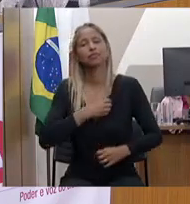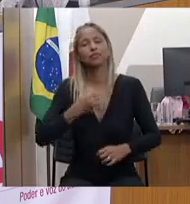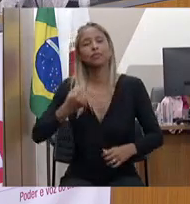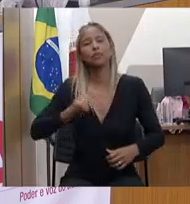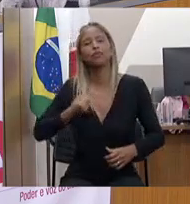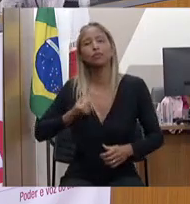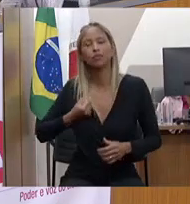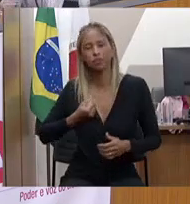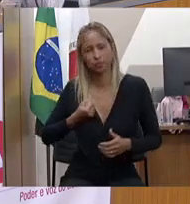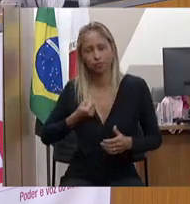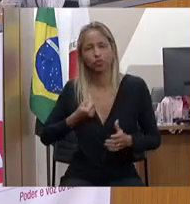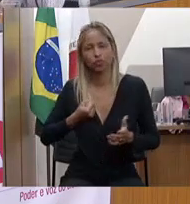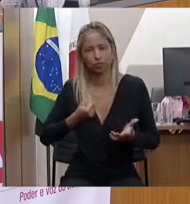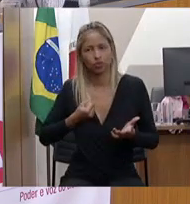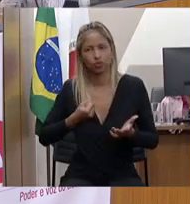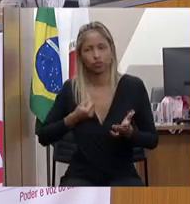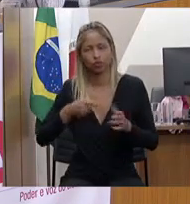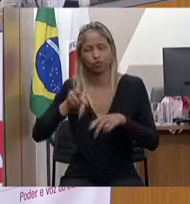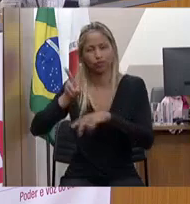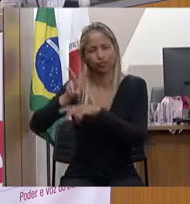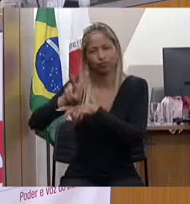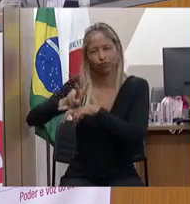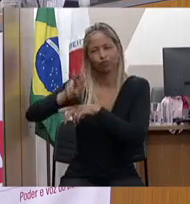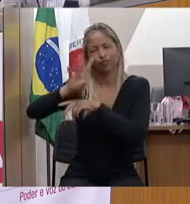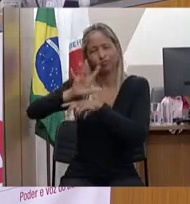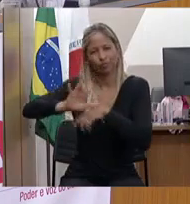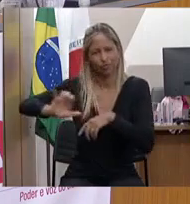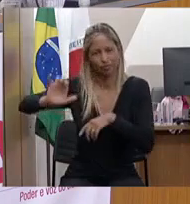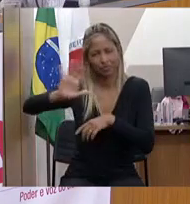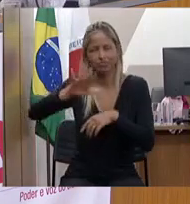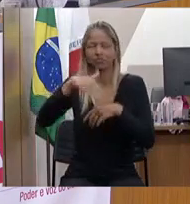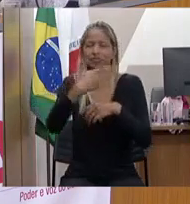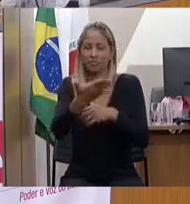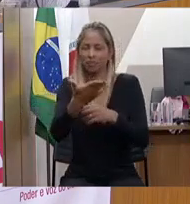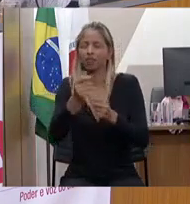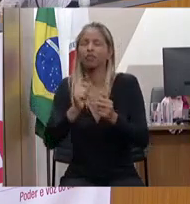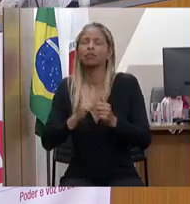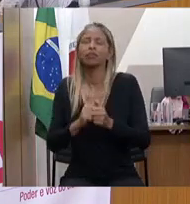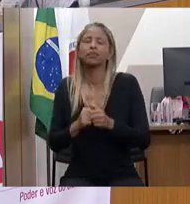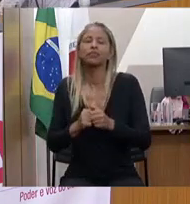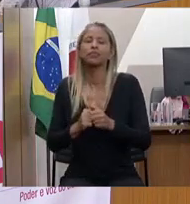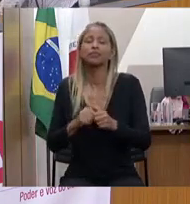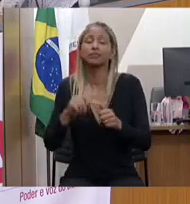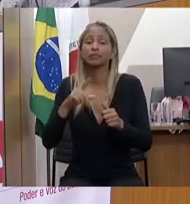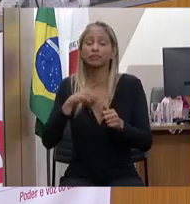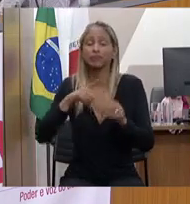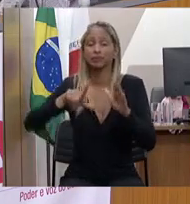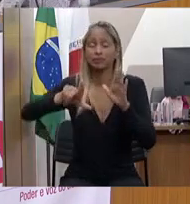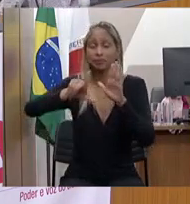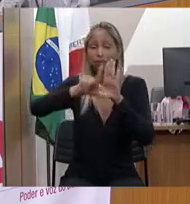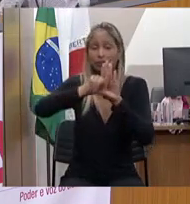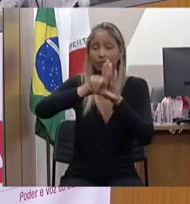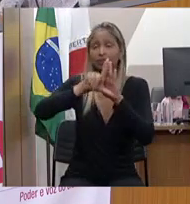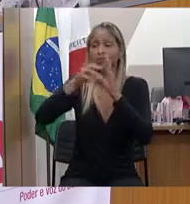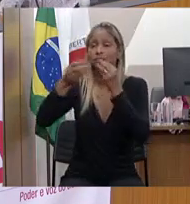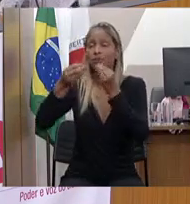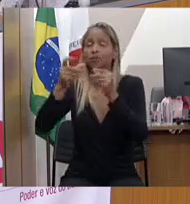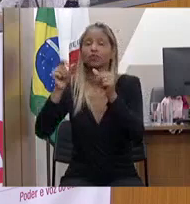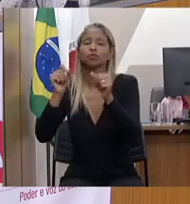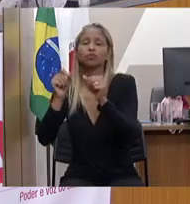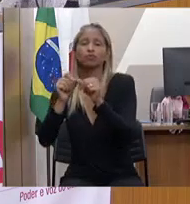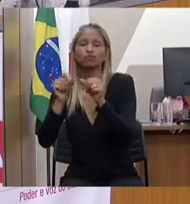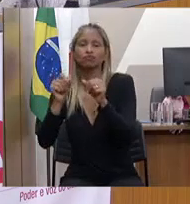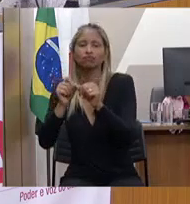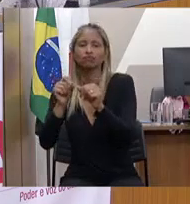de auditores fiscais no estado etc etc né Aí nós temos leis e como é que a gente faz para